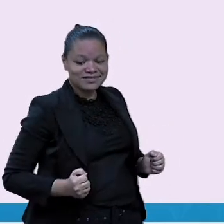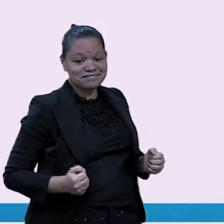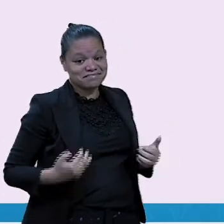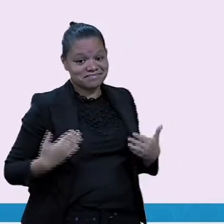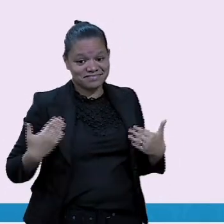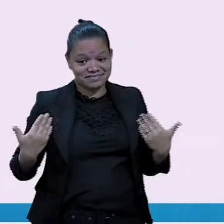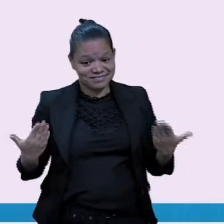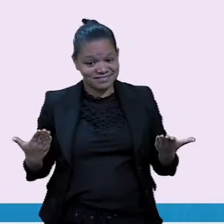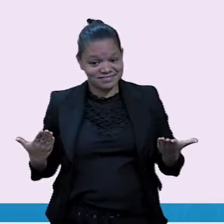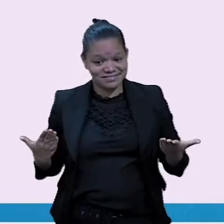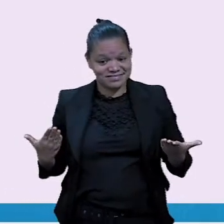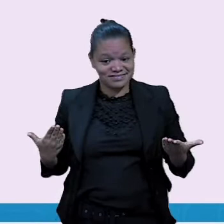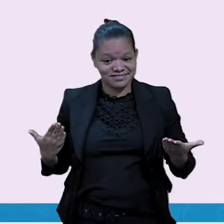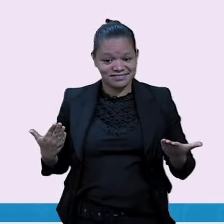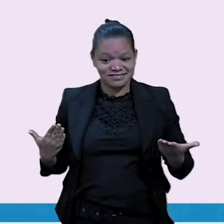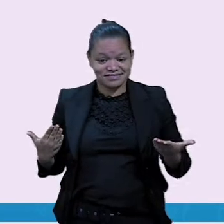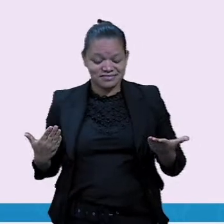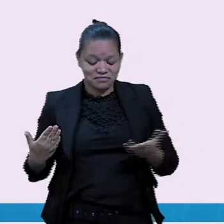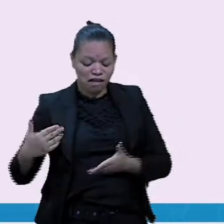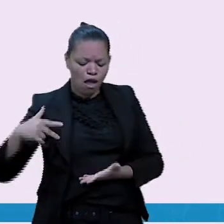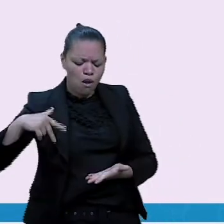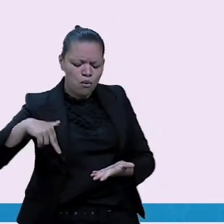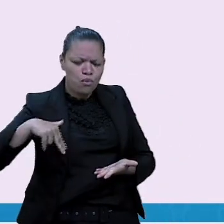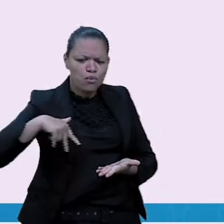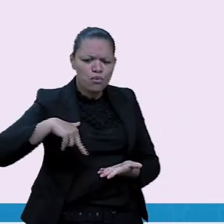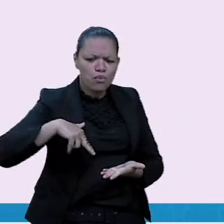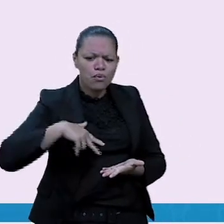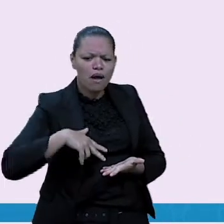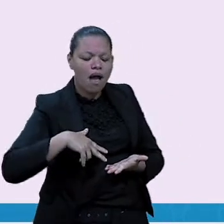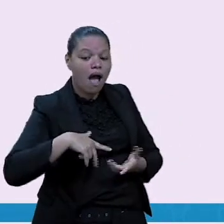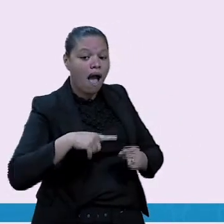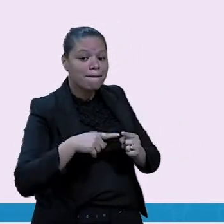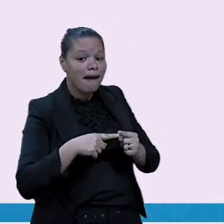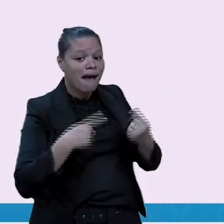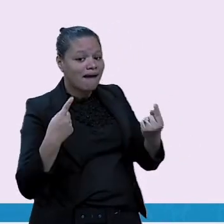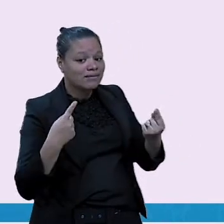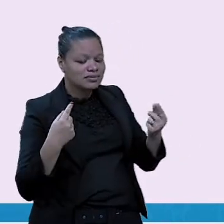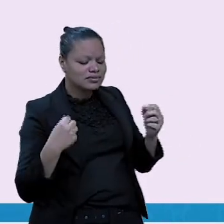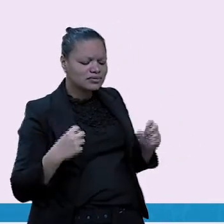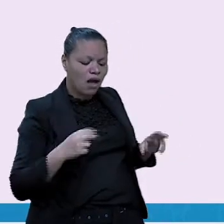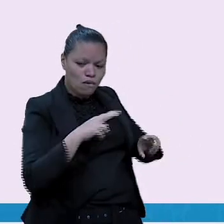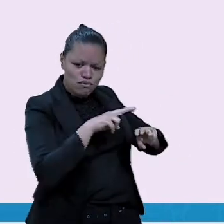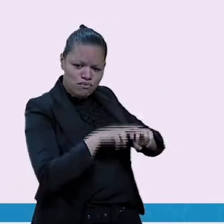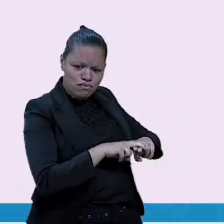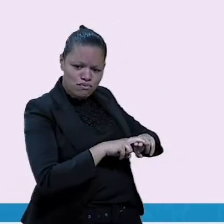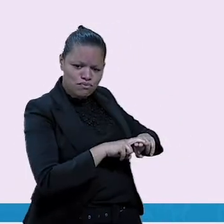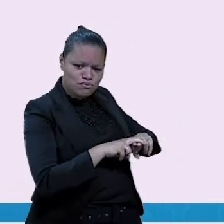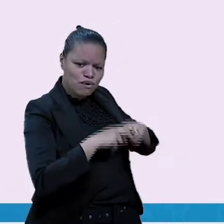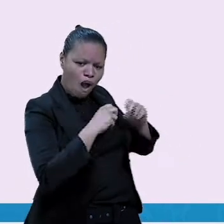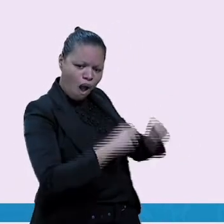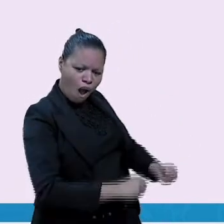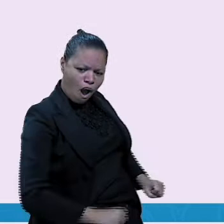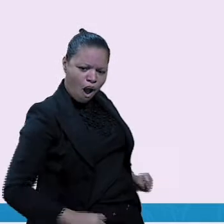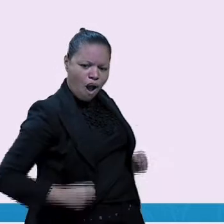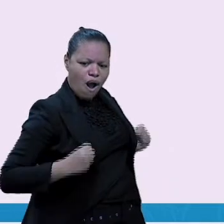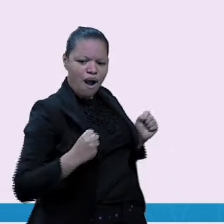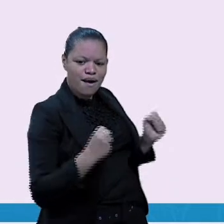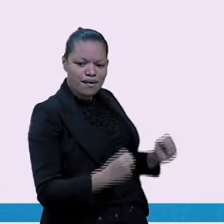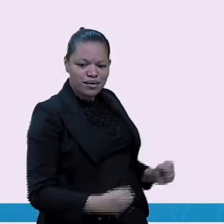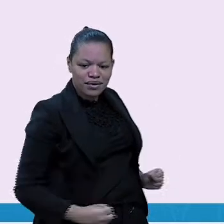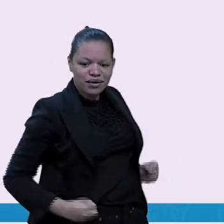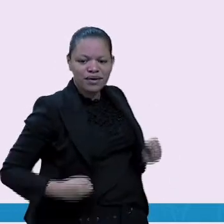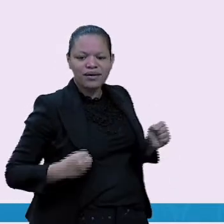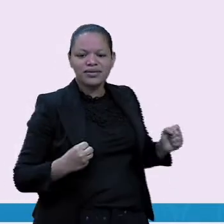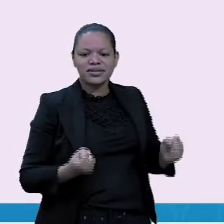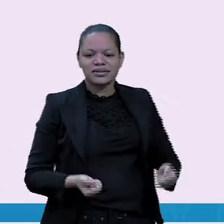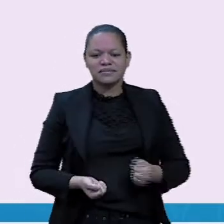Mônica, porque ele foi andando, mas na sua cadeira de roda mesmo, que é o jeito que ele usa para se